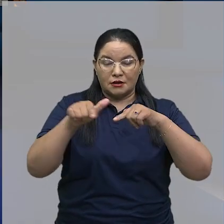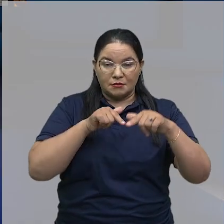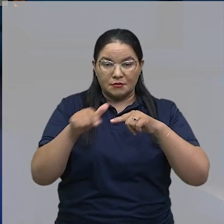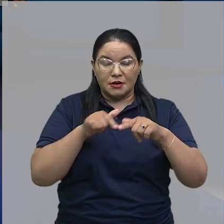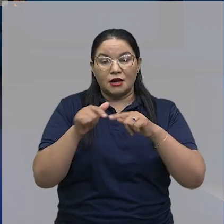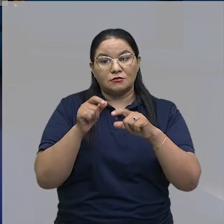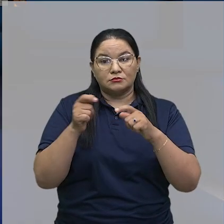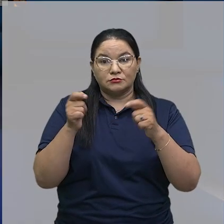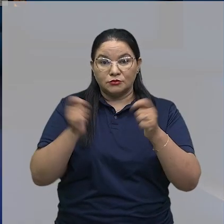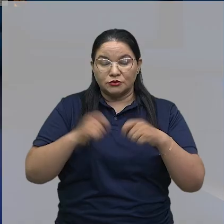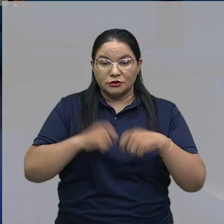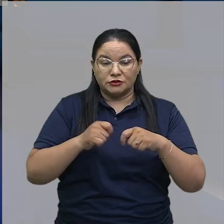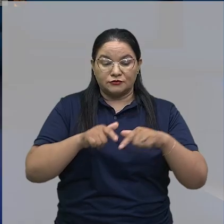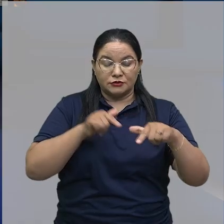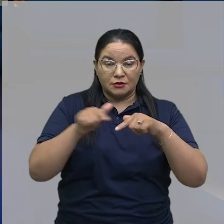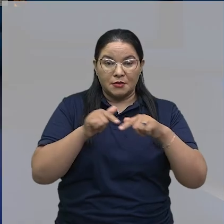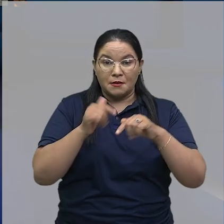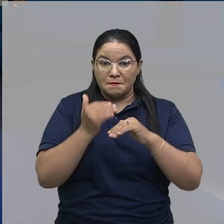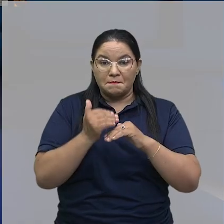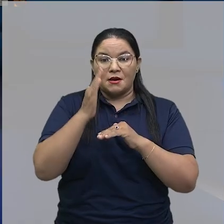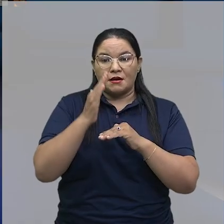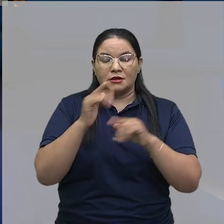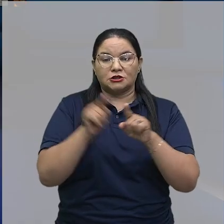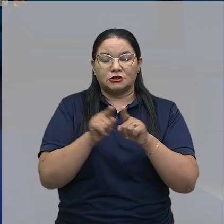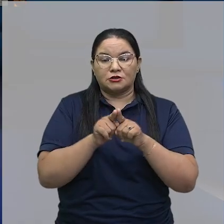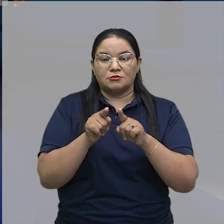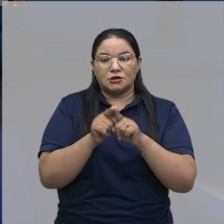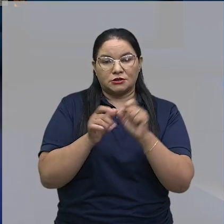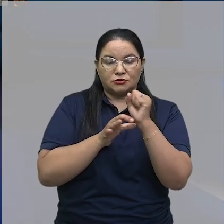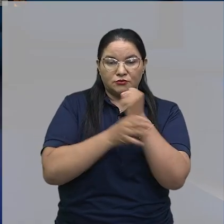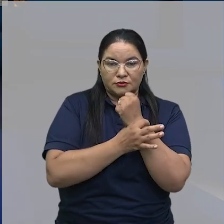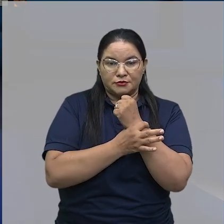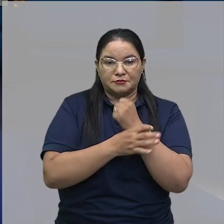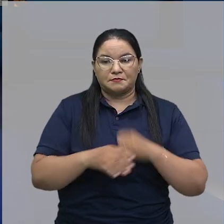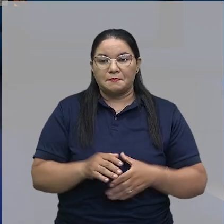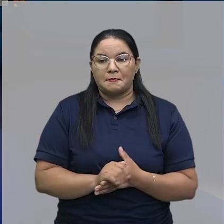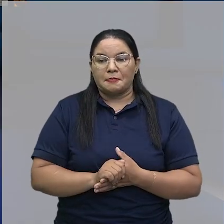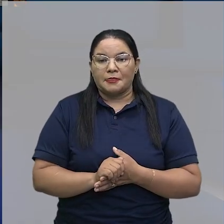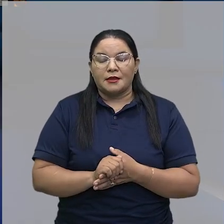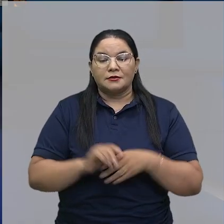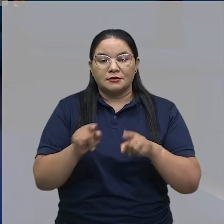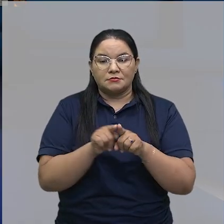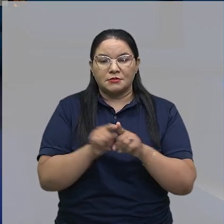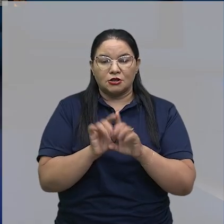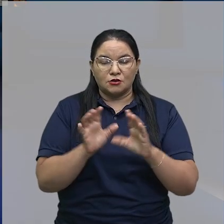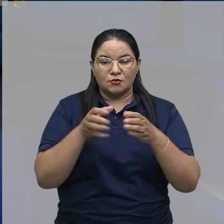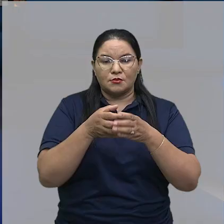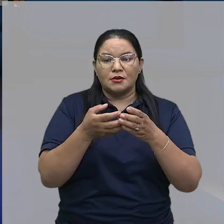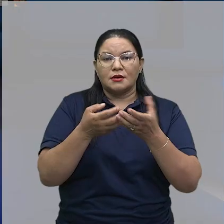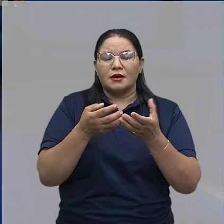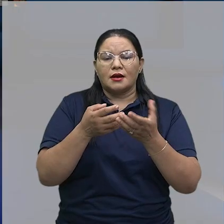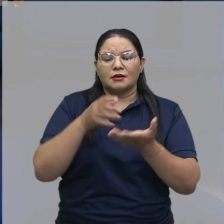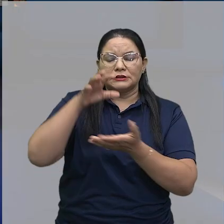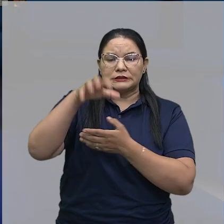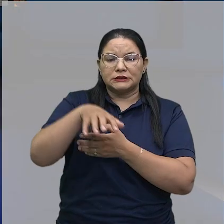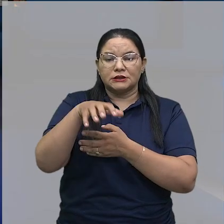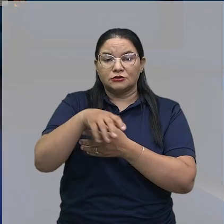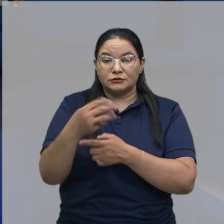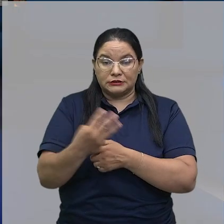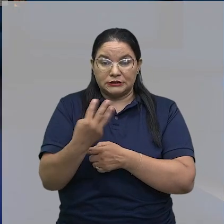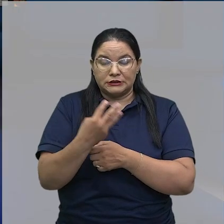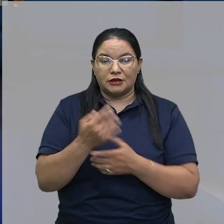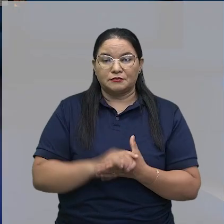essa atividade seja desenvolvida ali com mais segurança no que diz respeito aos insumos, né? Classificação do